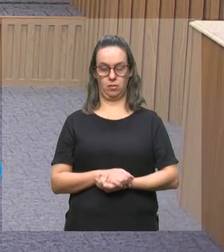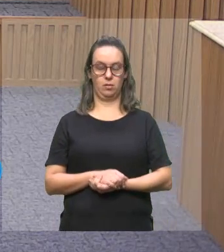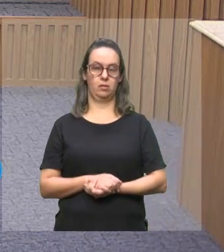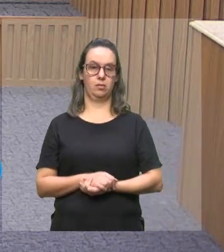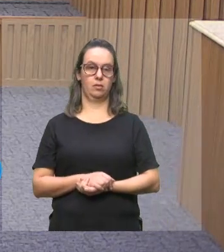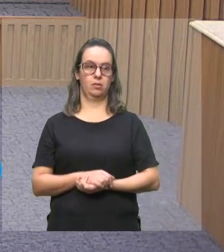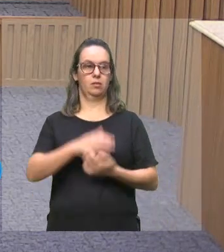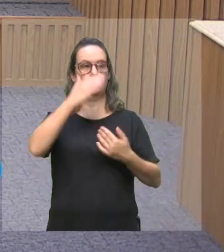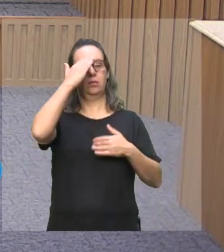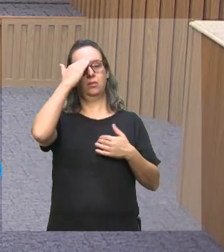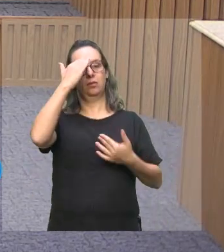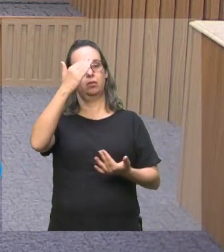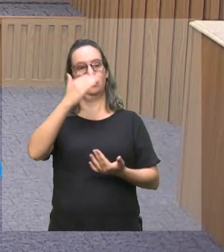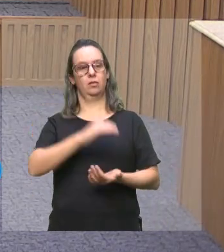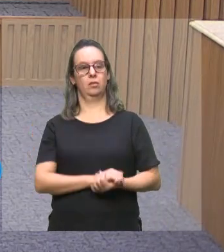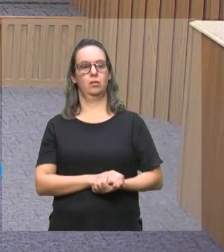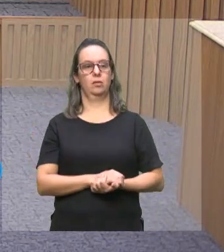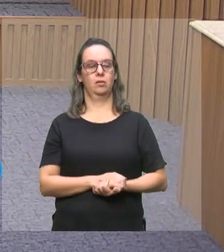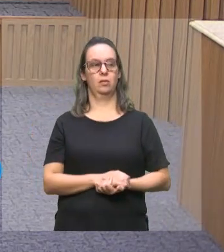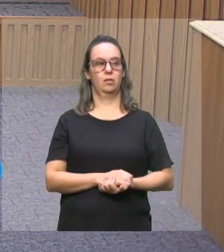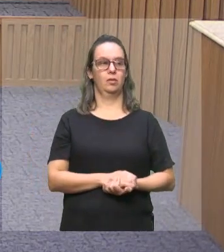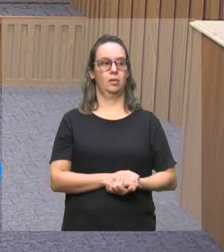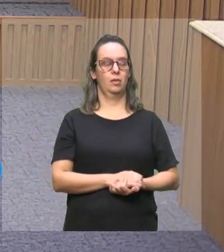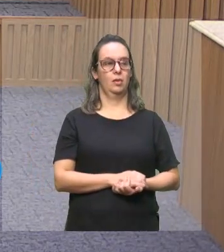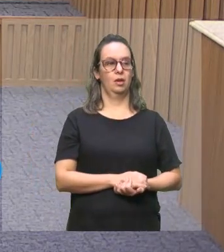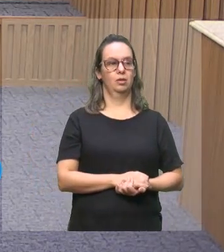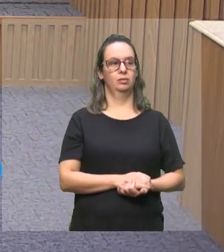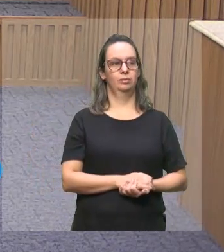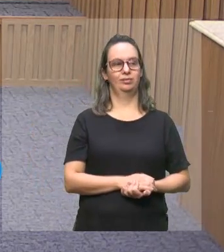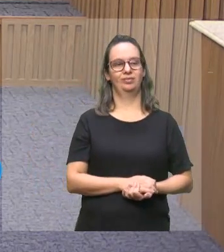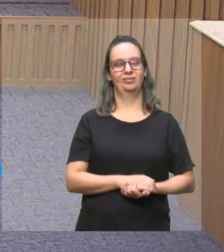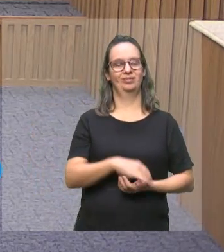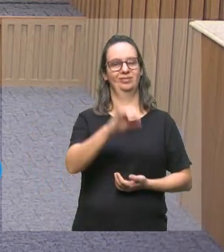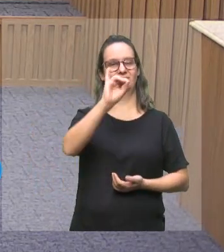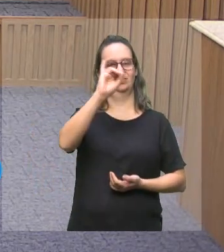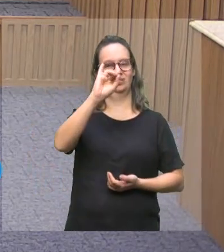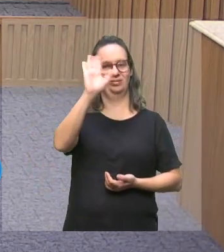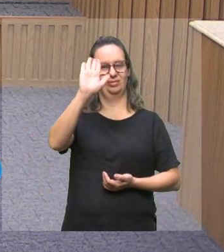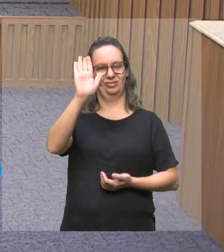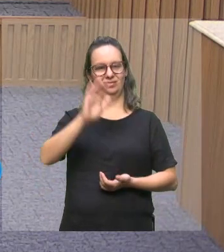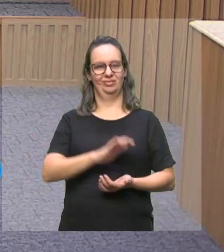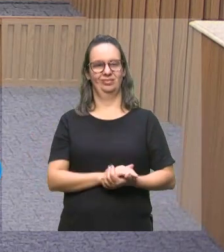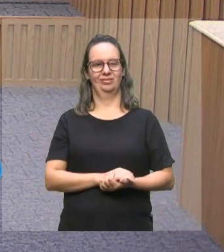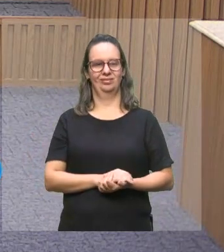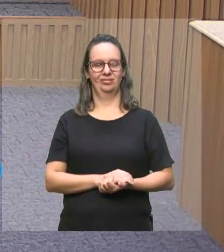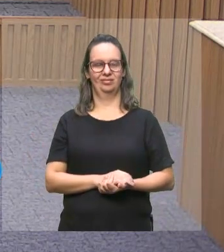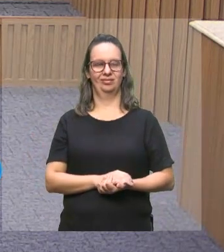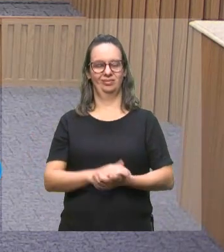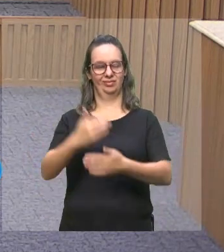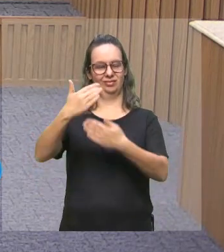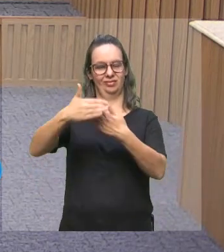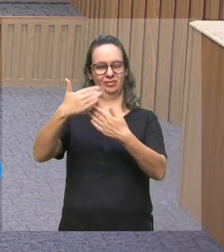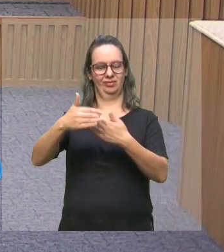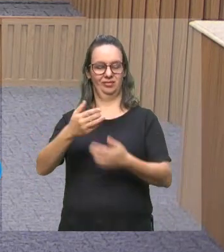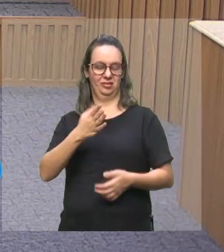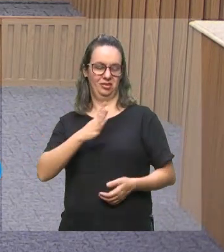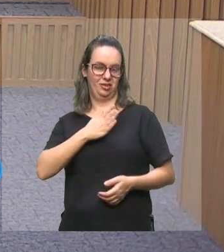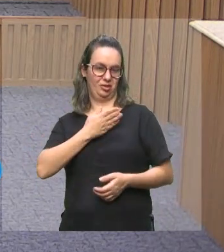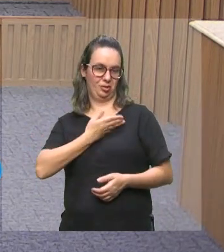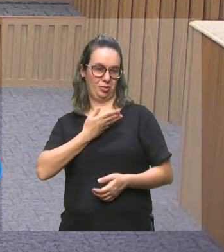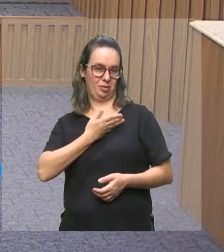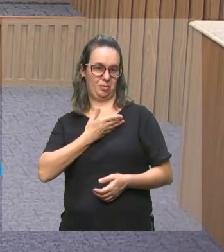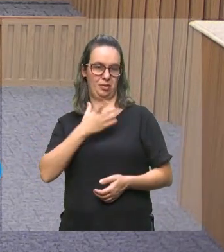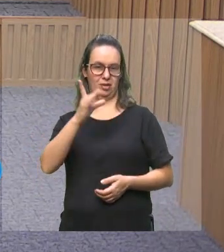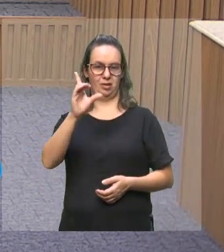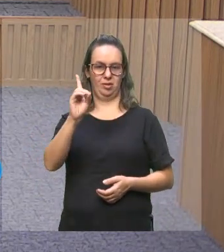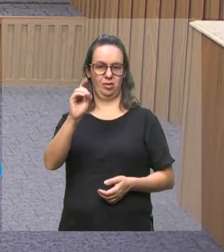Obrigado, senhor presidente. Primeiramente, aqui ressaltar aqui a presença do Dario, né, representando aqui, o